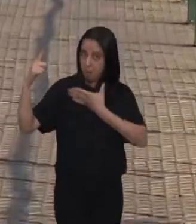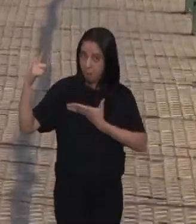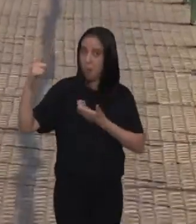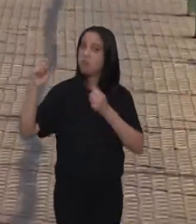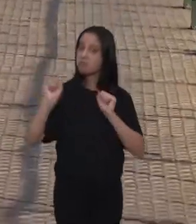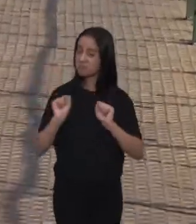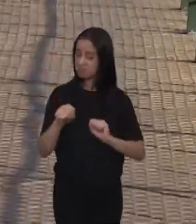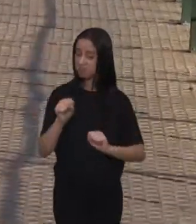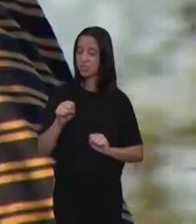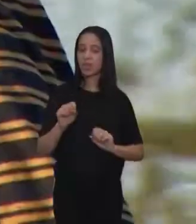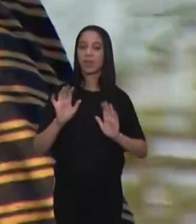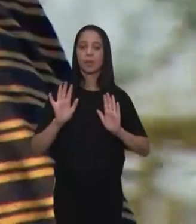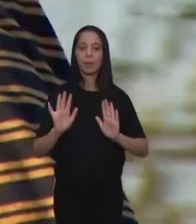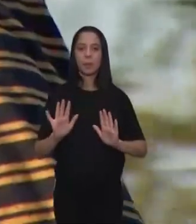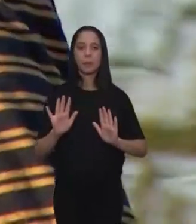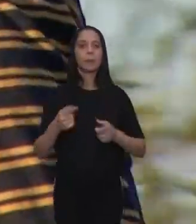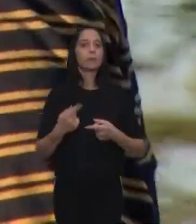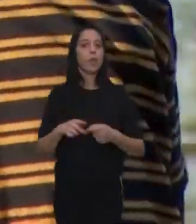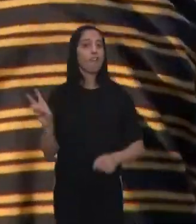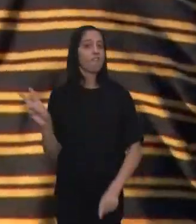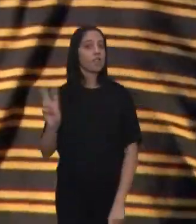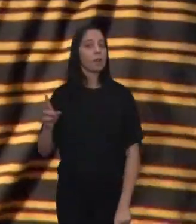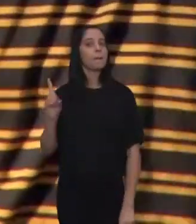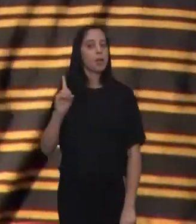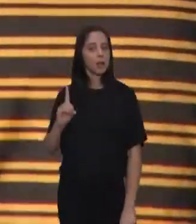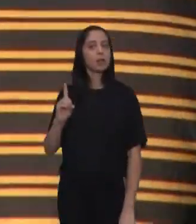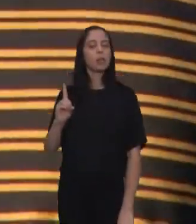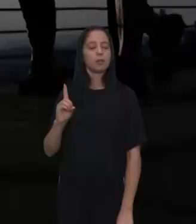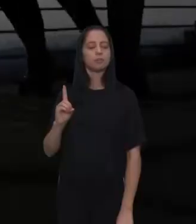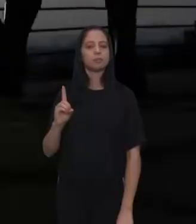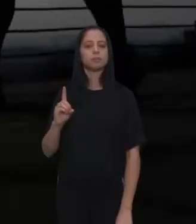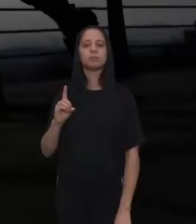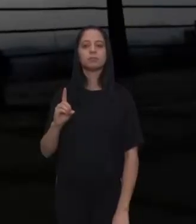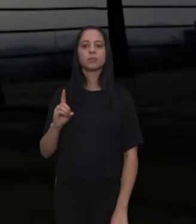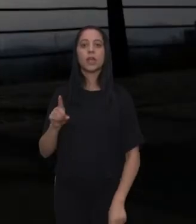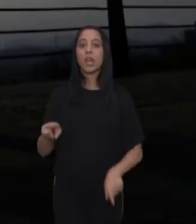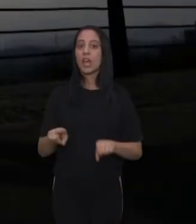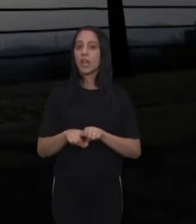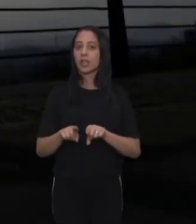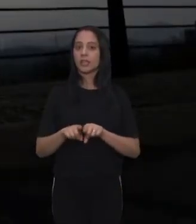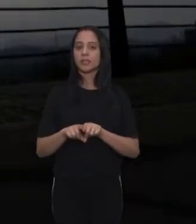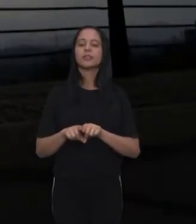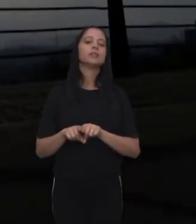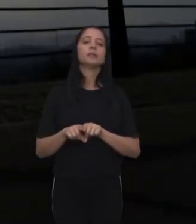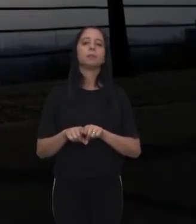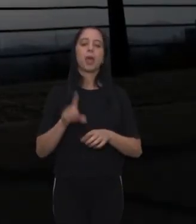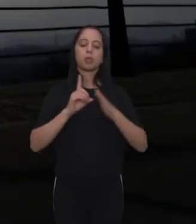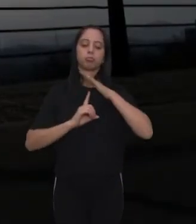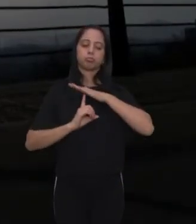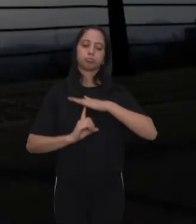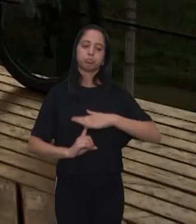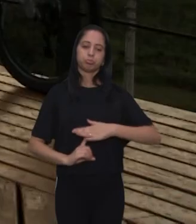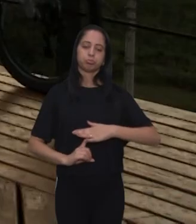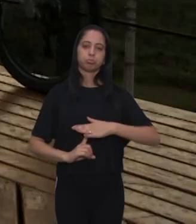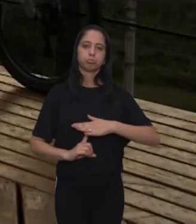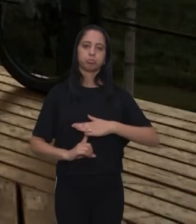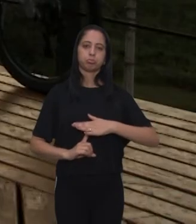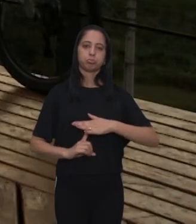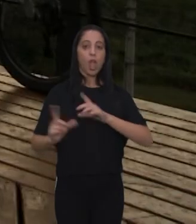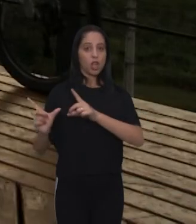diversas vantagens para a saúde como o aumento da produção de vitamina D e diminuição do risco de desenvolver depressão